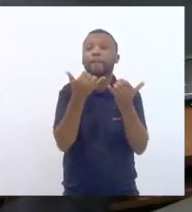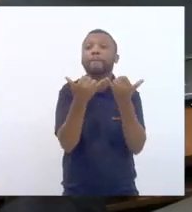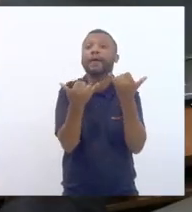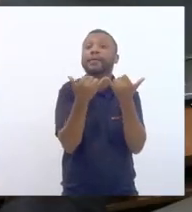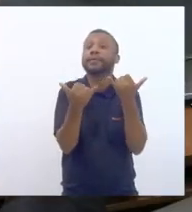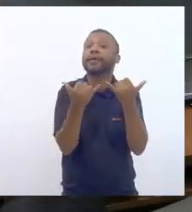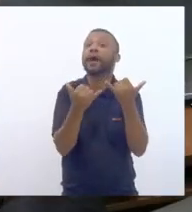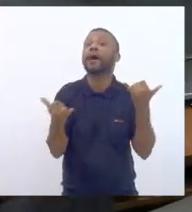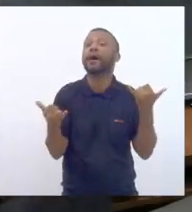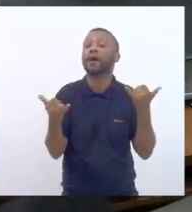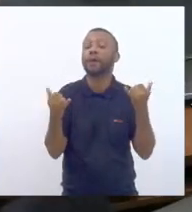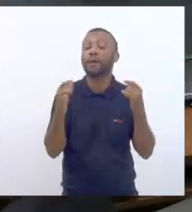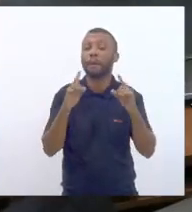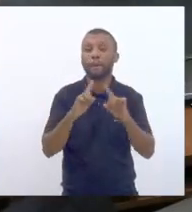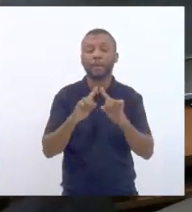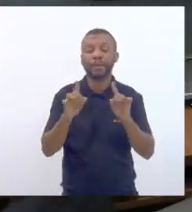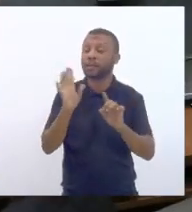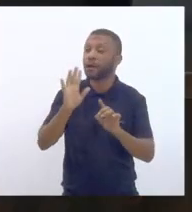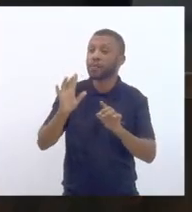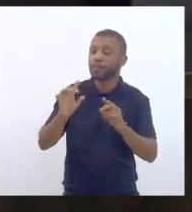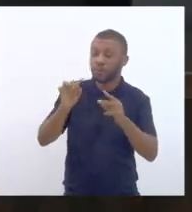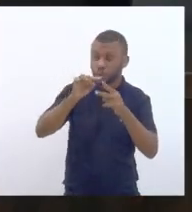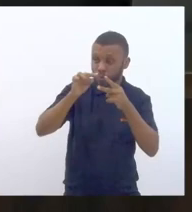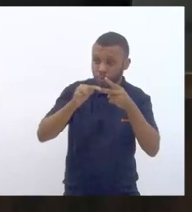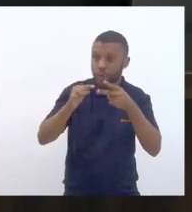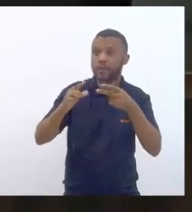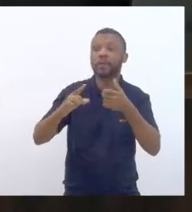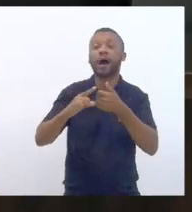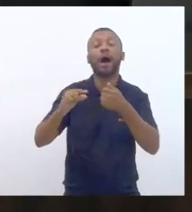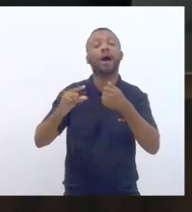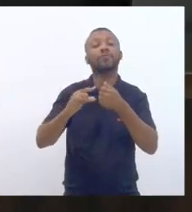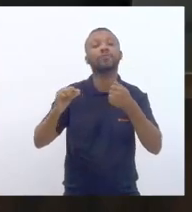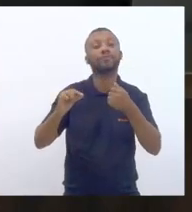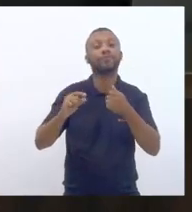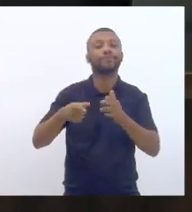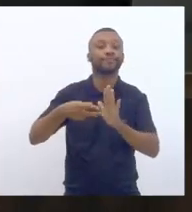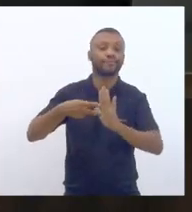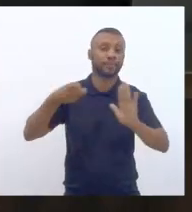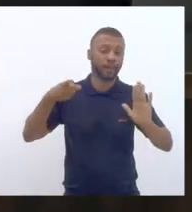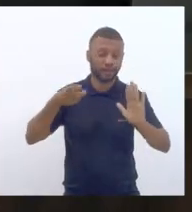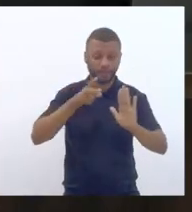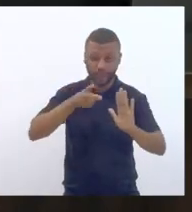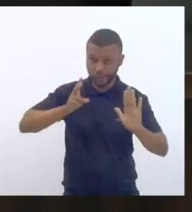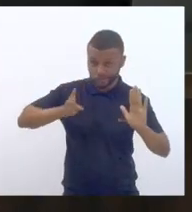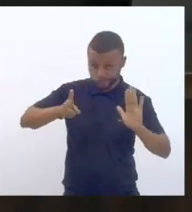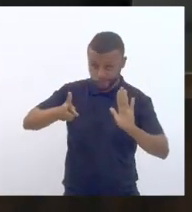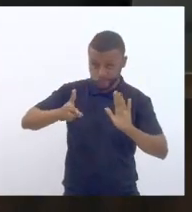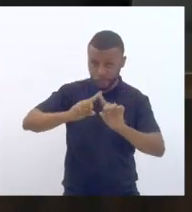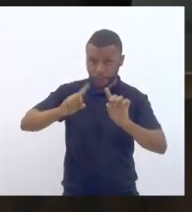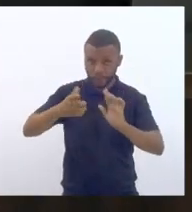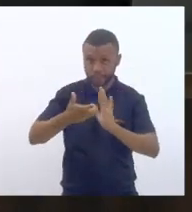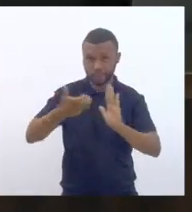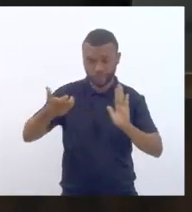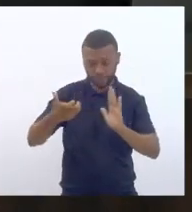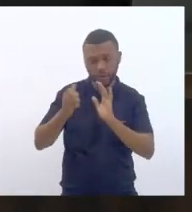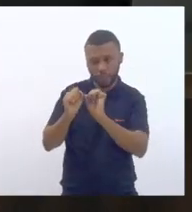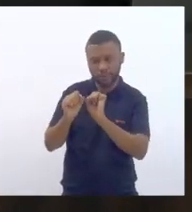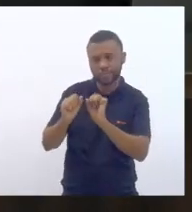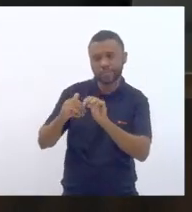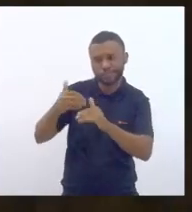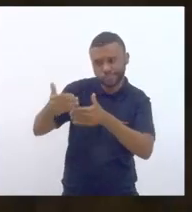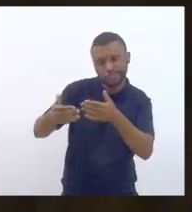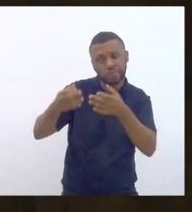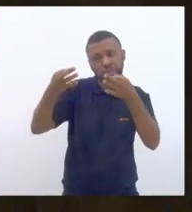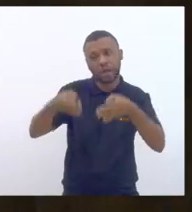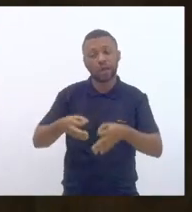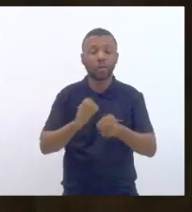Não. Basta. São dois artigos vetados. A gente vai fazer. Vamos manter com destaque. Deixa a gente fazer assim que está dando certo. Tá bem,